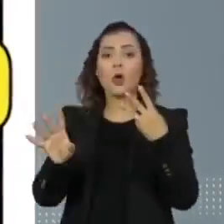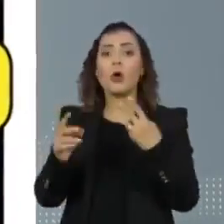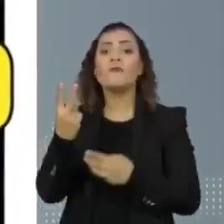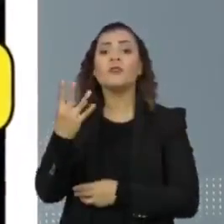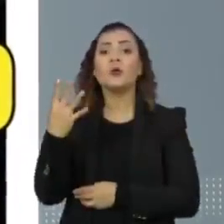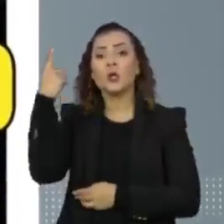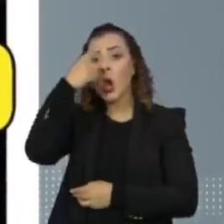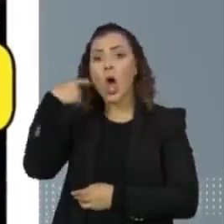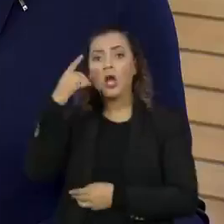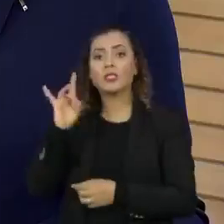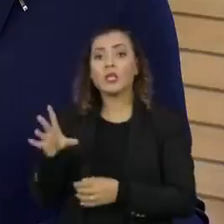24 horas